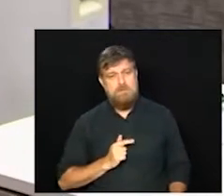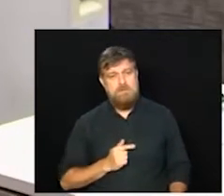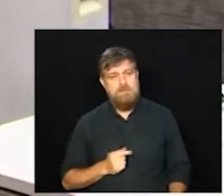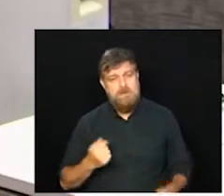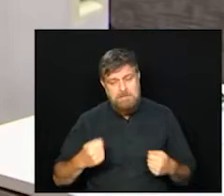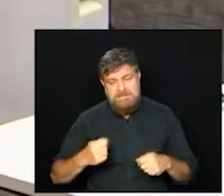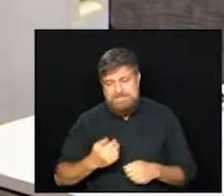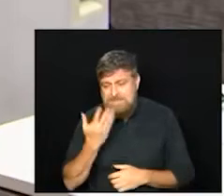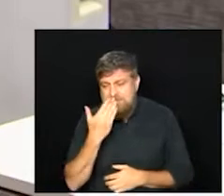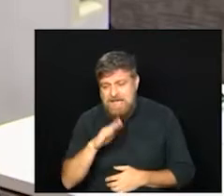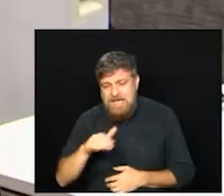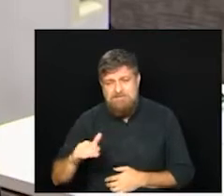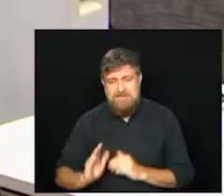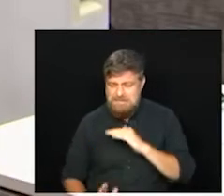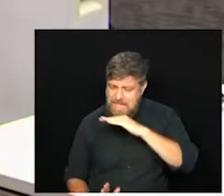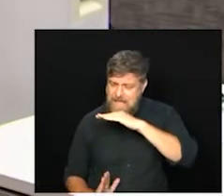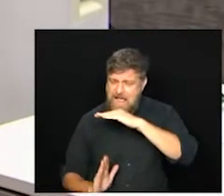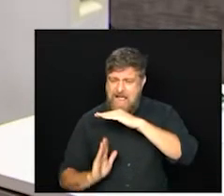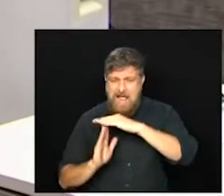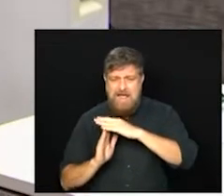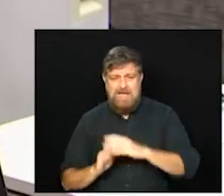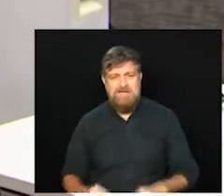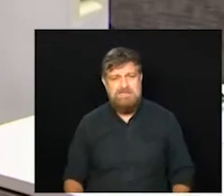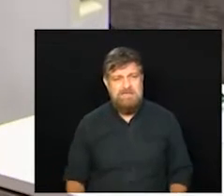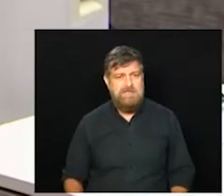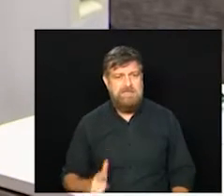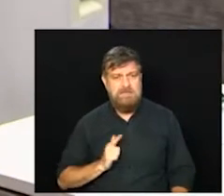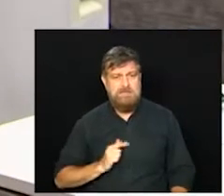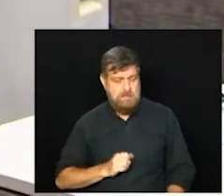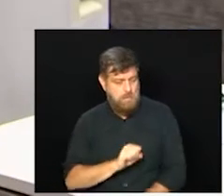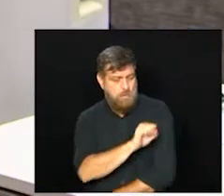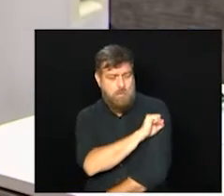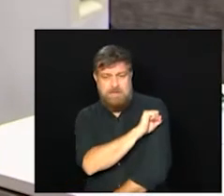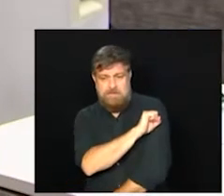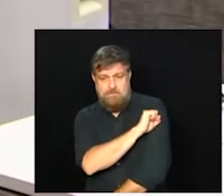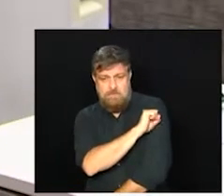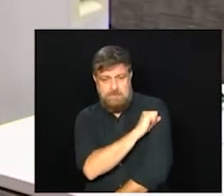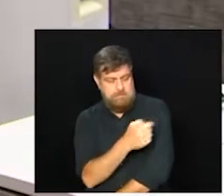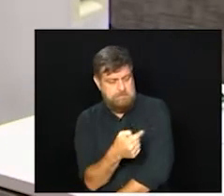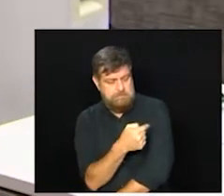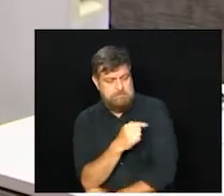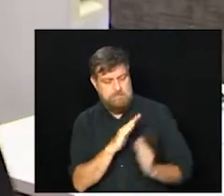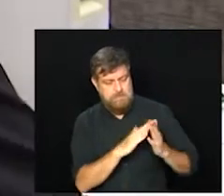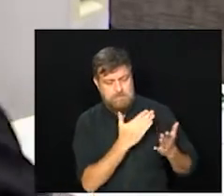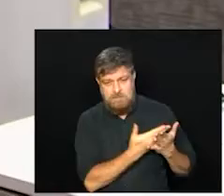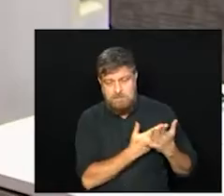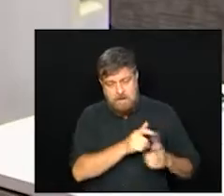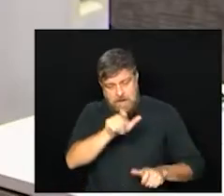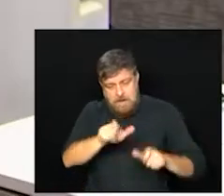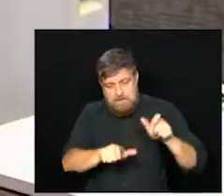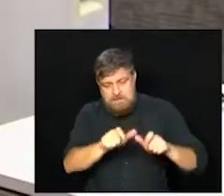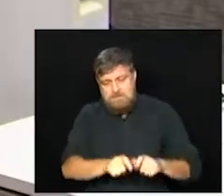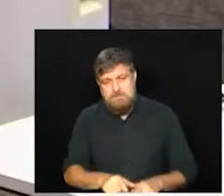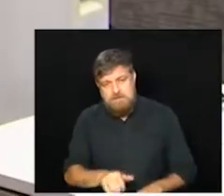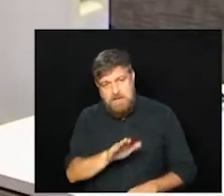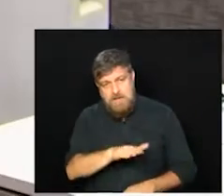desde a infância até o primeiro, segundo, até o 8º ano da escola, para poder as crianças